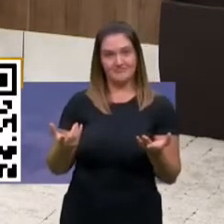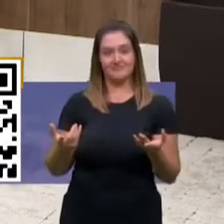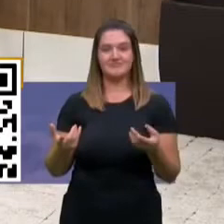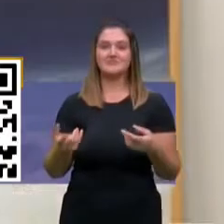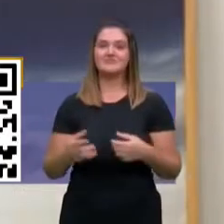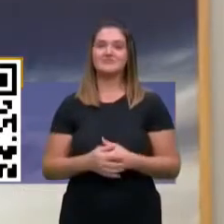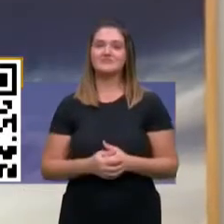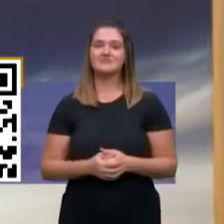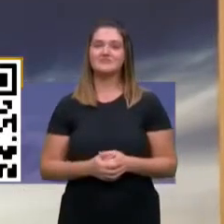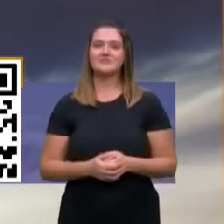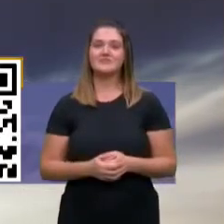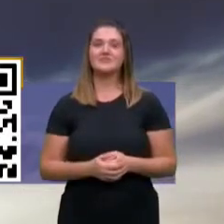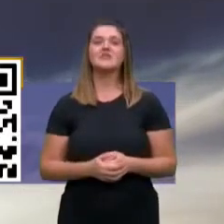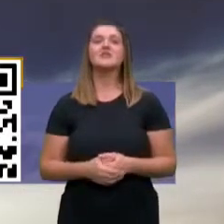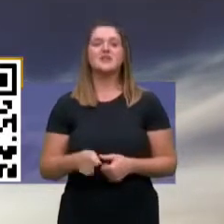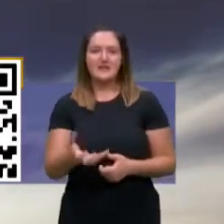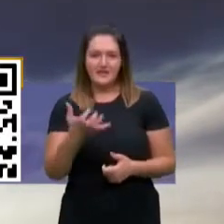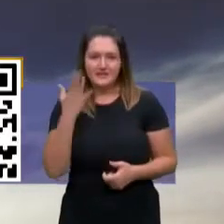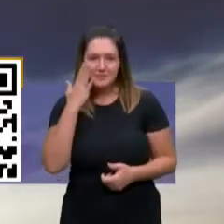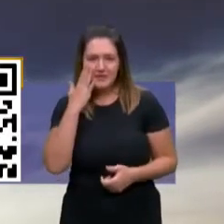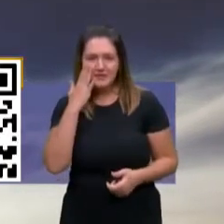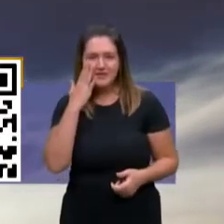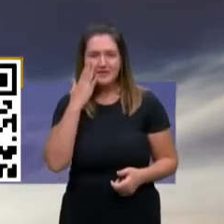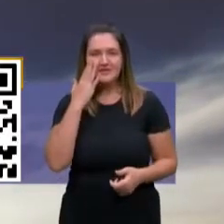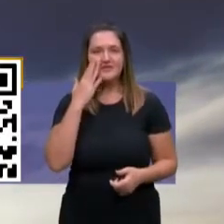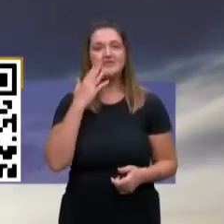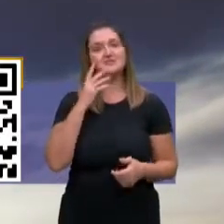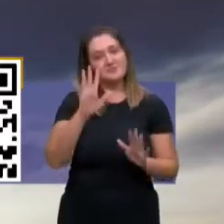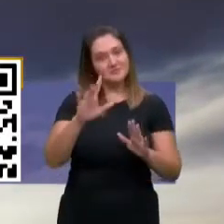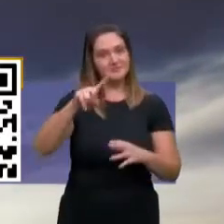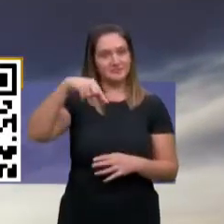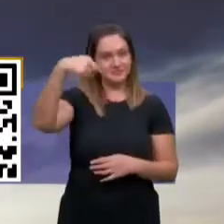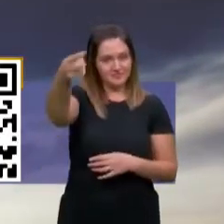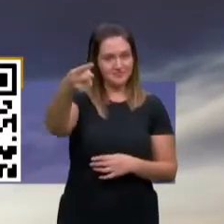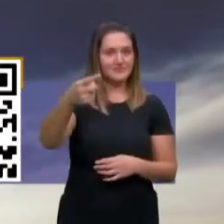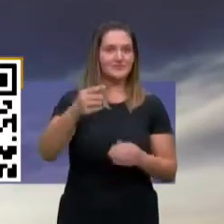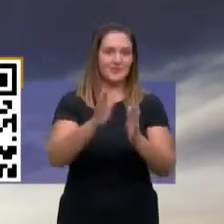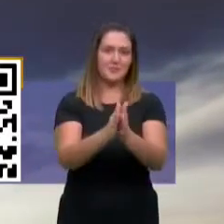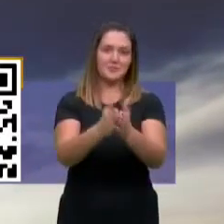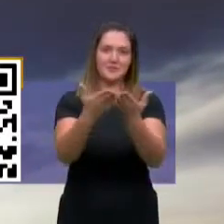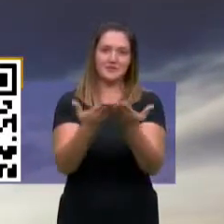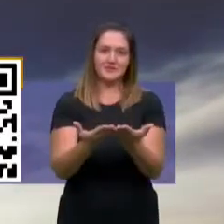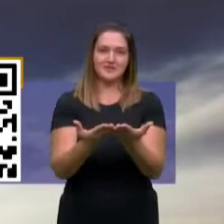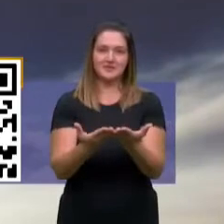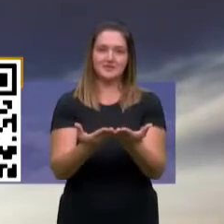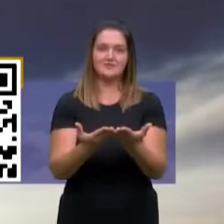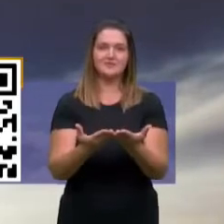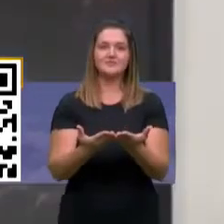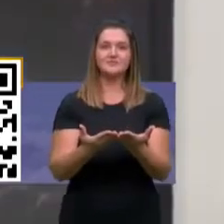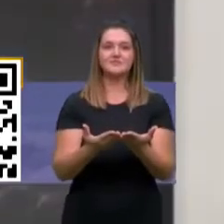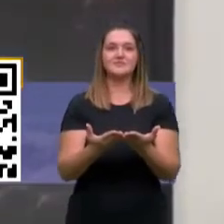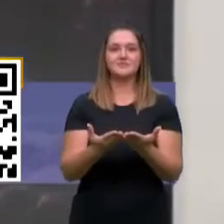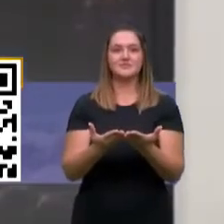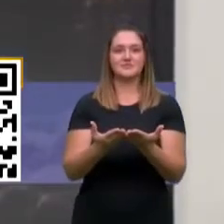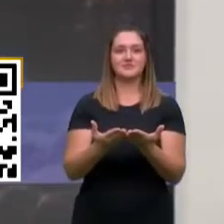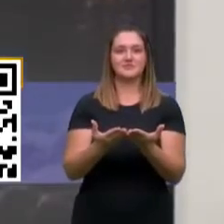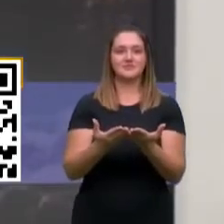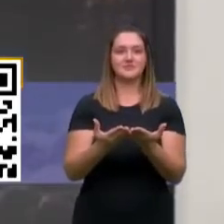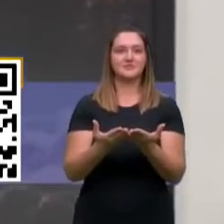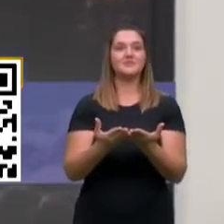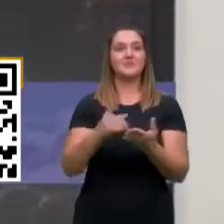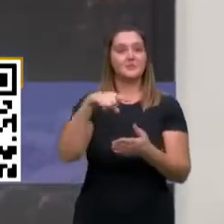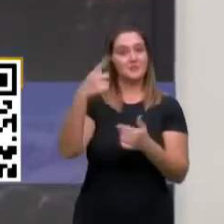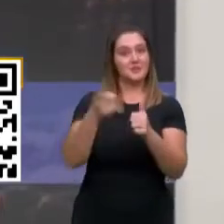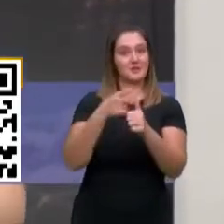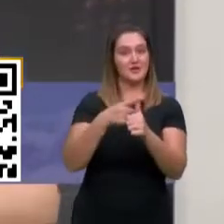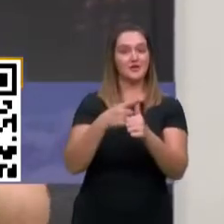Quer saber? Você que está em casa quer saber? Então fica ligado que já já vamos abrir a palavra de Deus. Já já, depois da gente